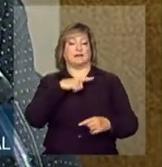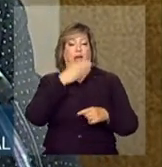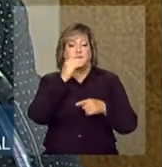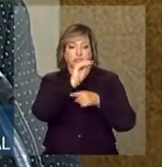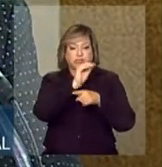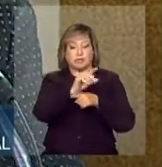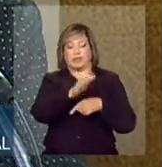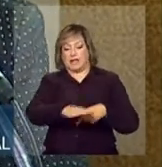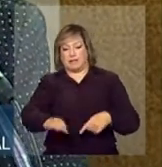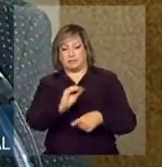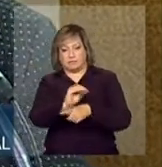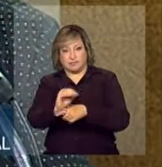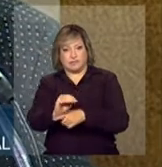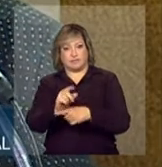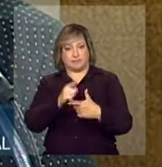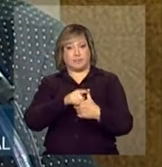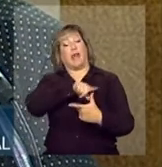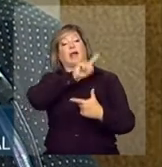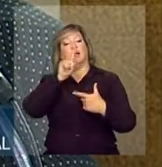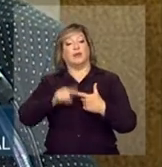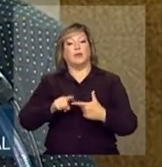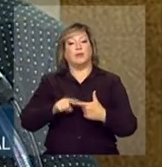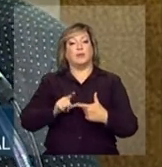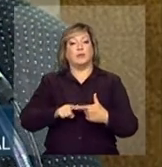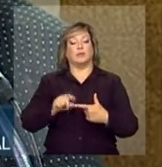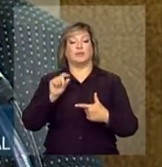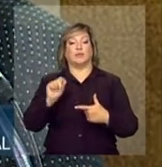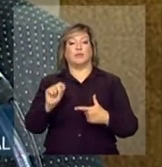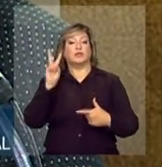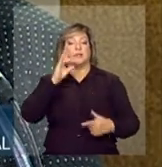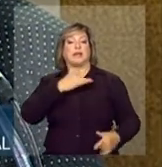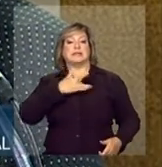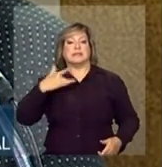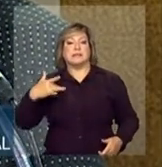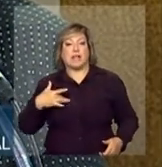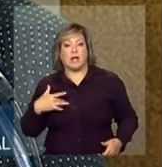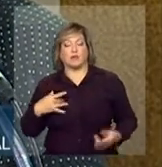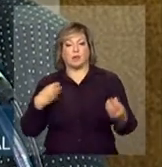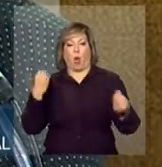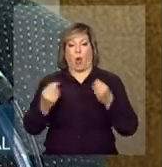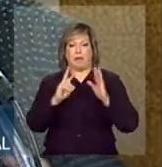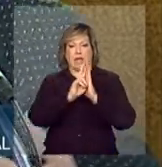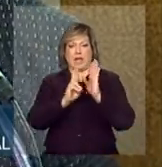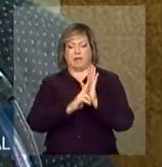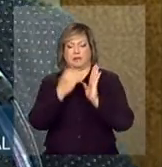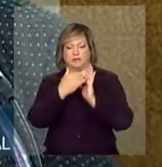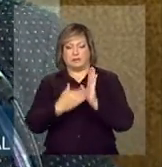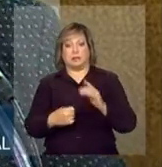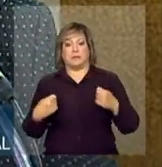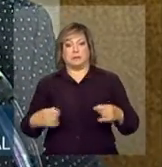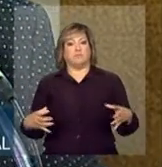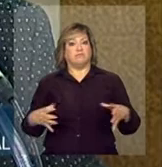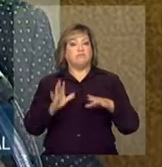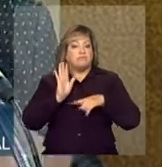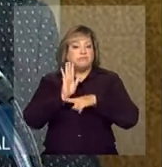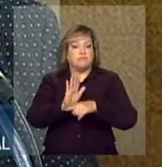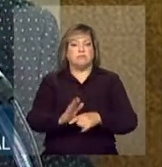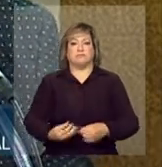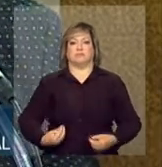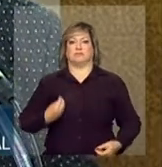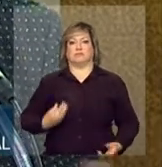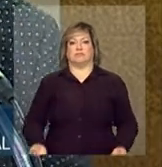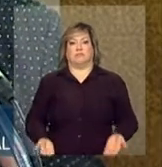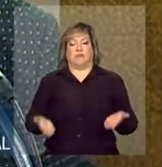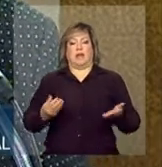A segunda, as exigências na área de saúde, as condicionalidades na área de saúde, que tiveram impacto direto